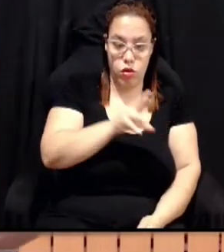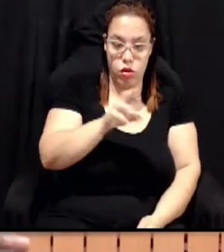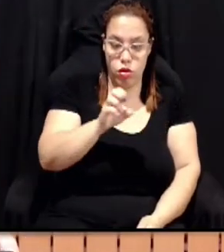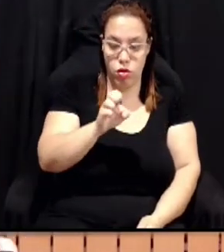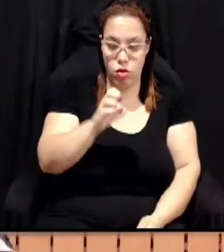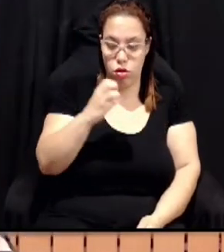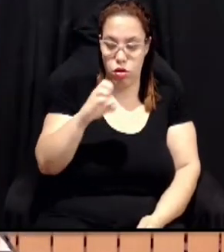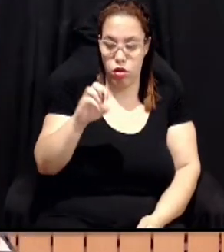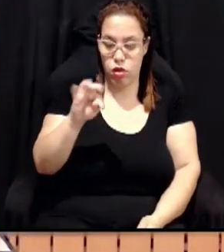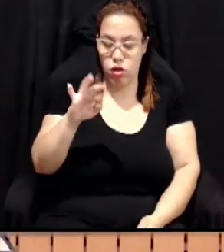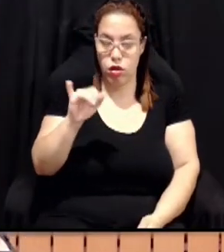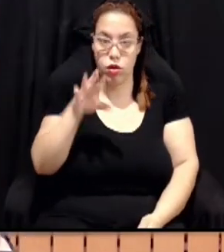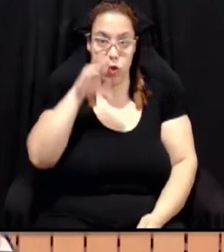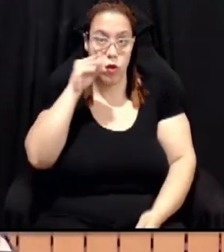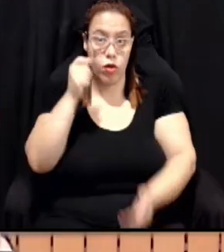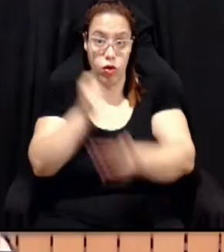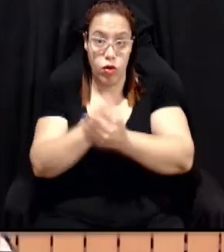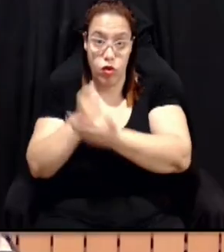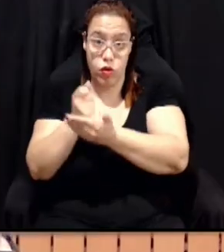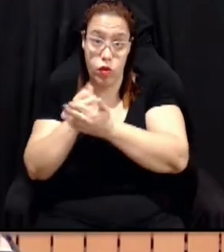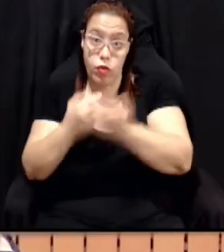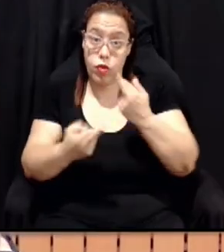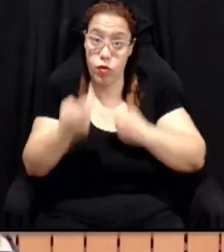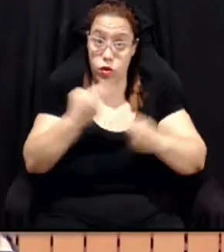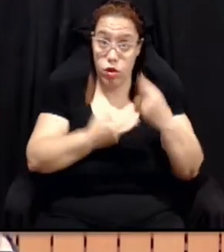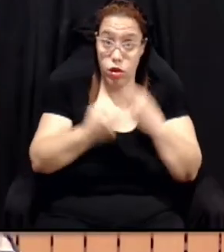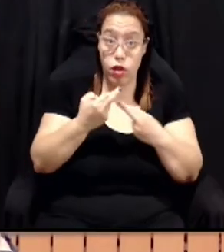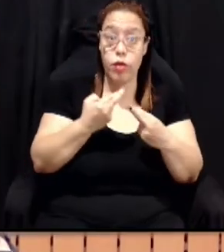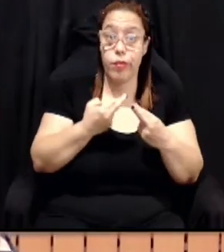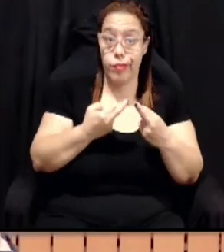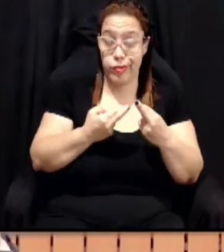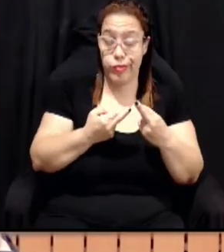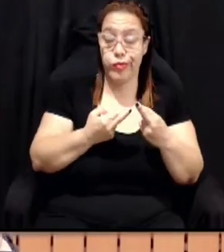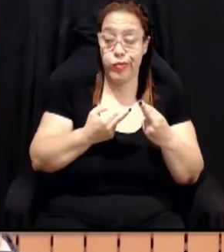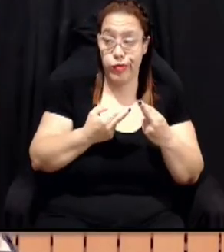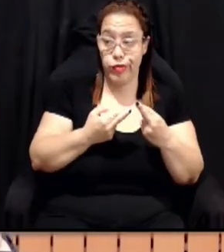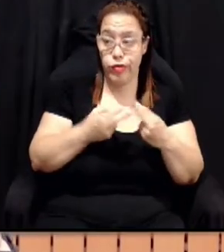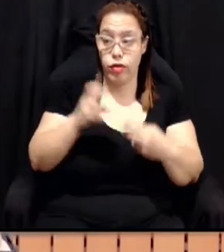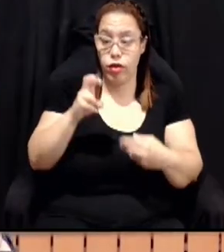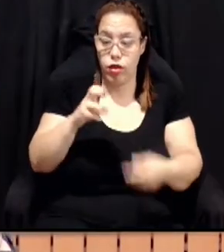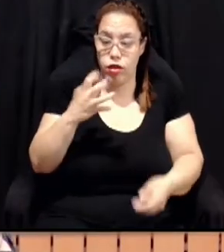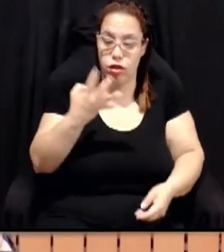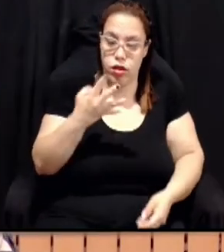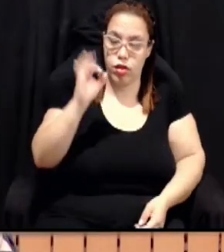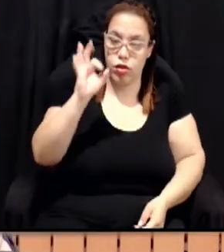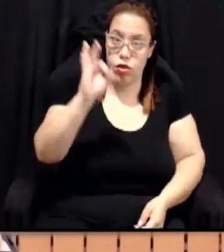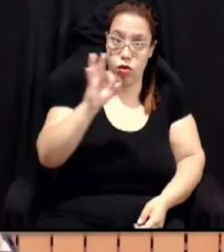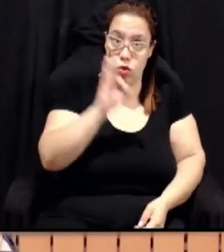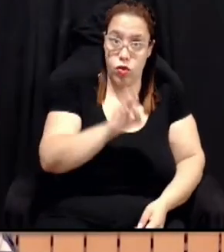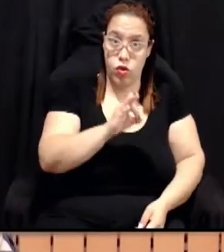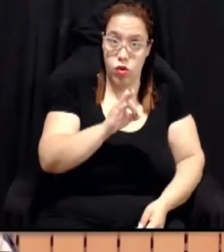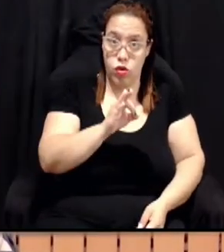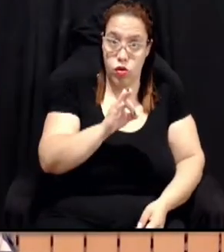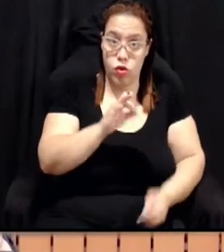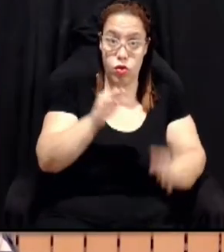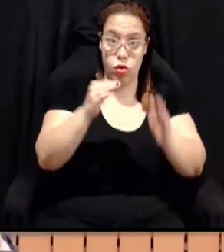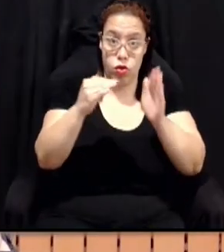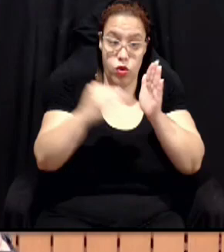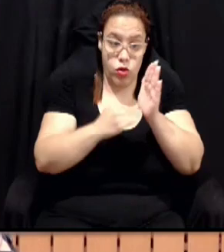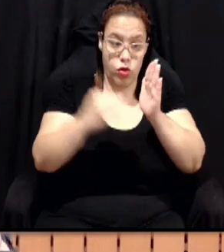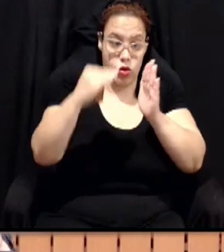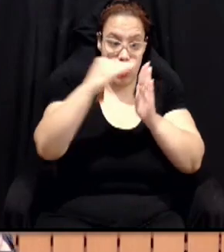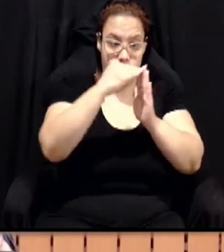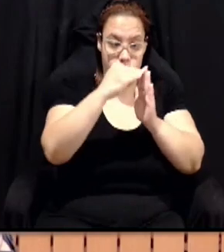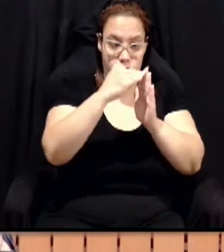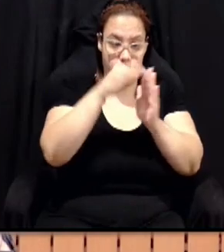A Lei de Responsabilidade Fiscal, que é bem dura, coloca como 54% o teto para o funcionalismo. Isso